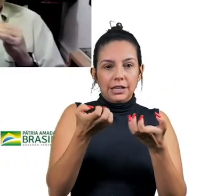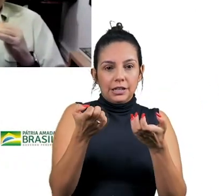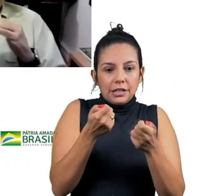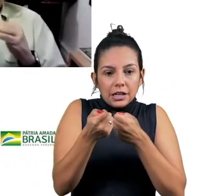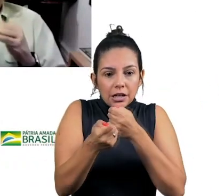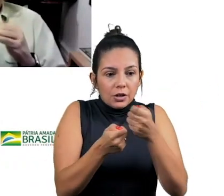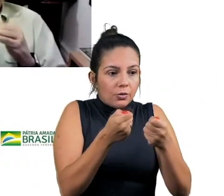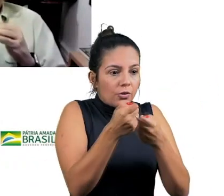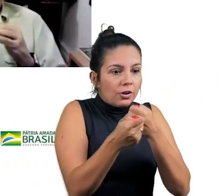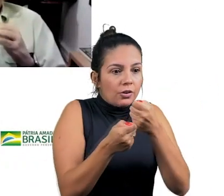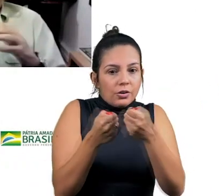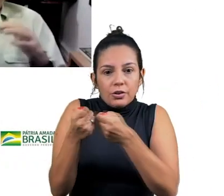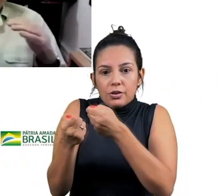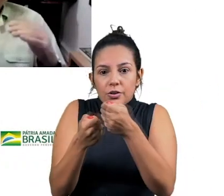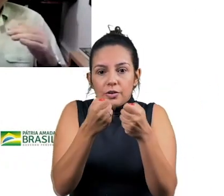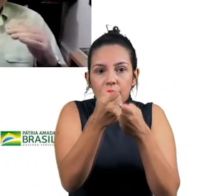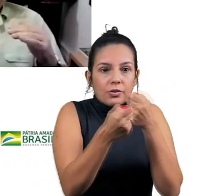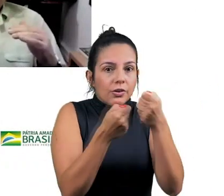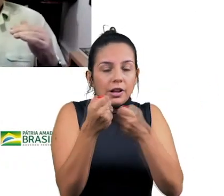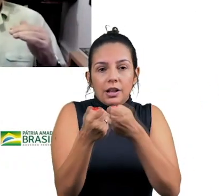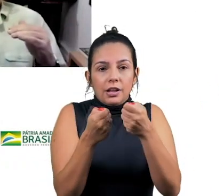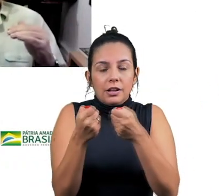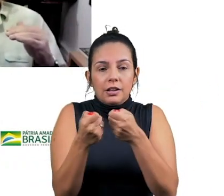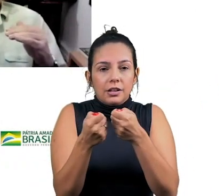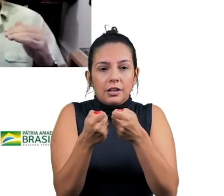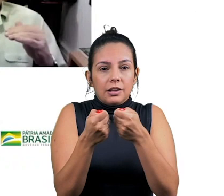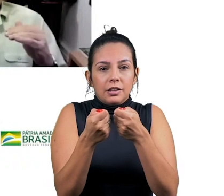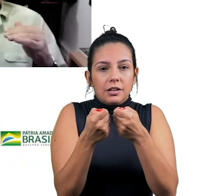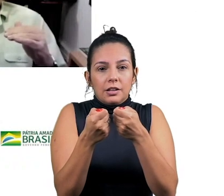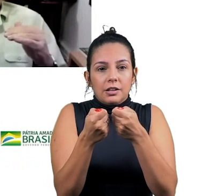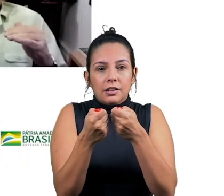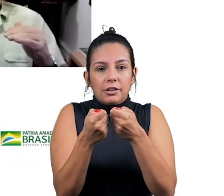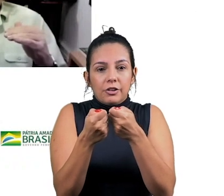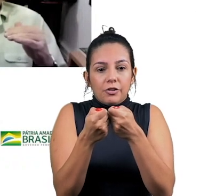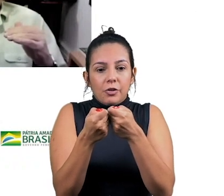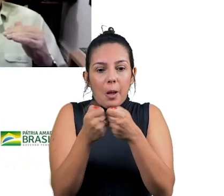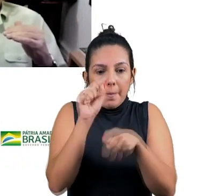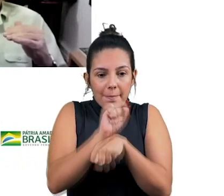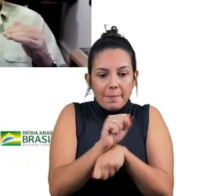regular essa fluidez com instituições fixas,